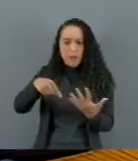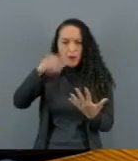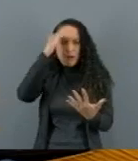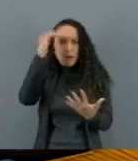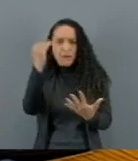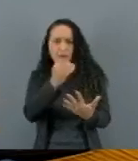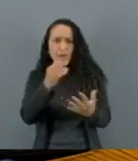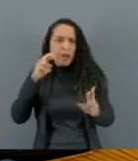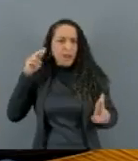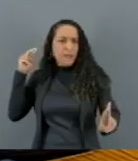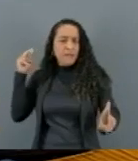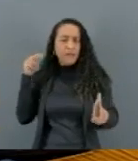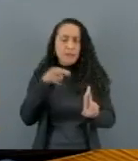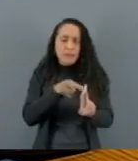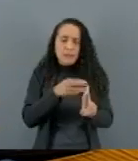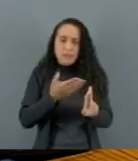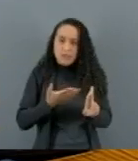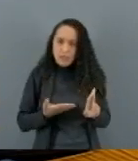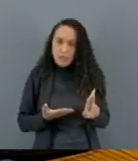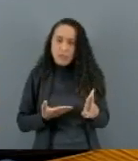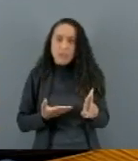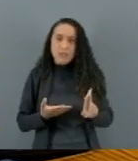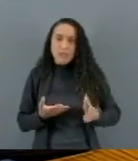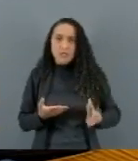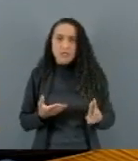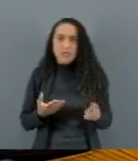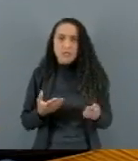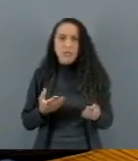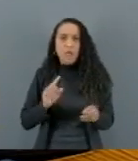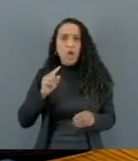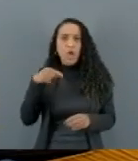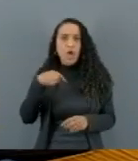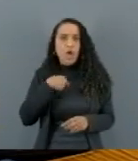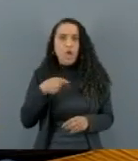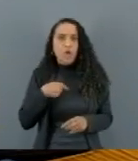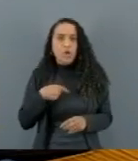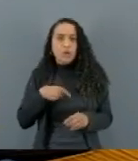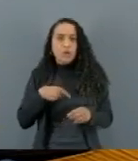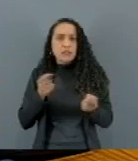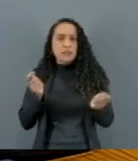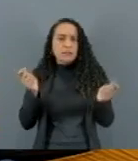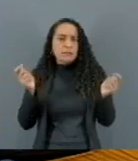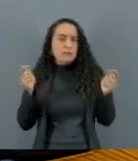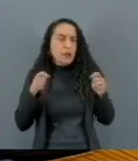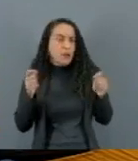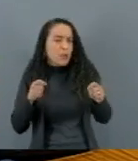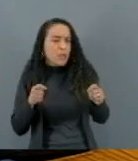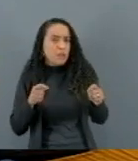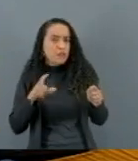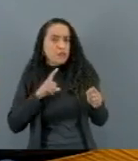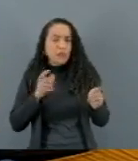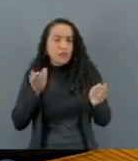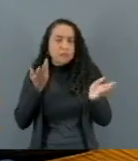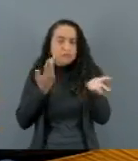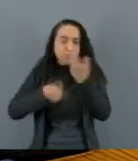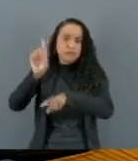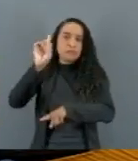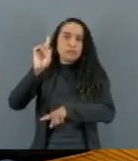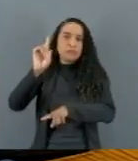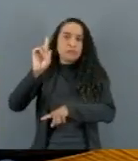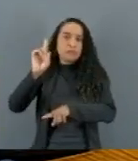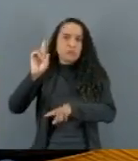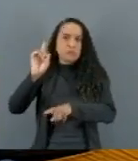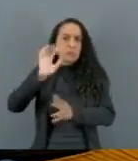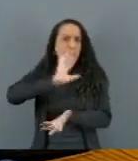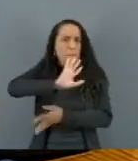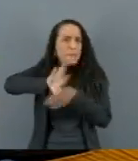nossas referências, né, a nossa previsibilidade fosse colocada de pernas para o ar. Isso